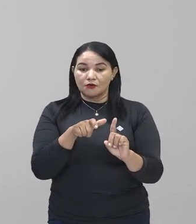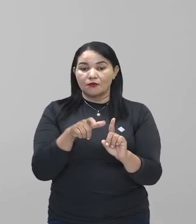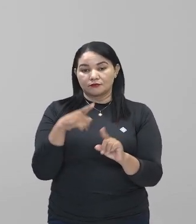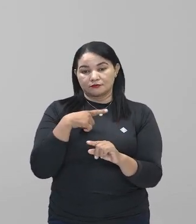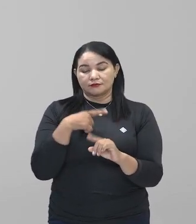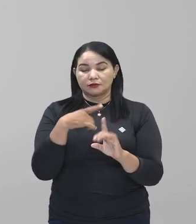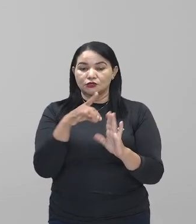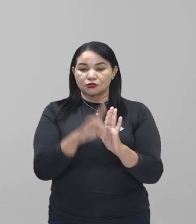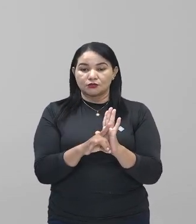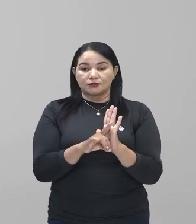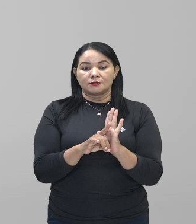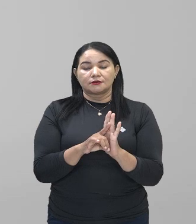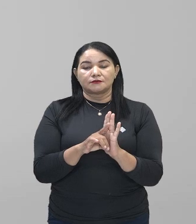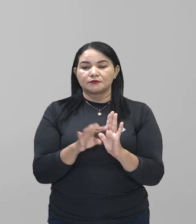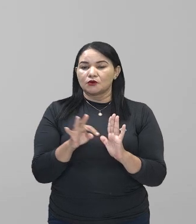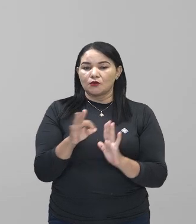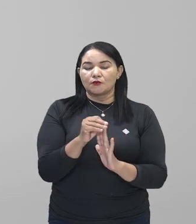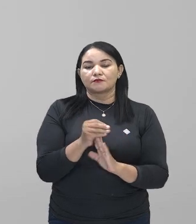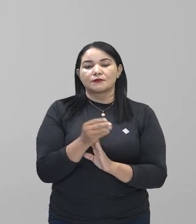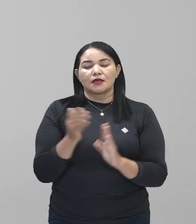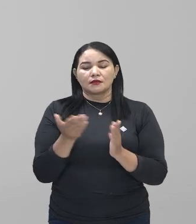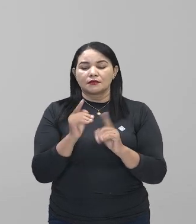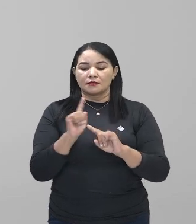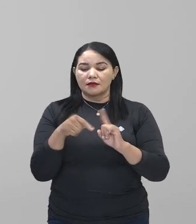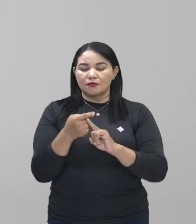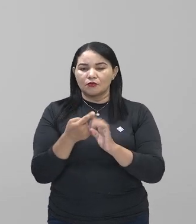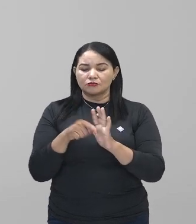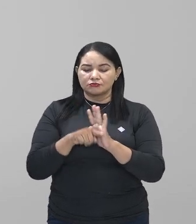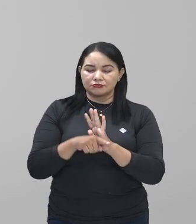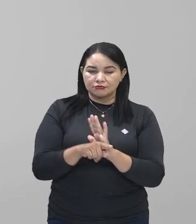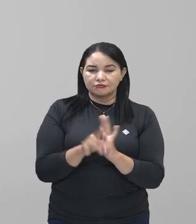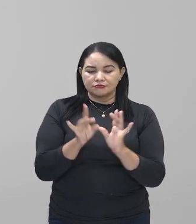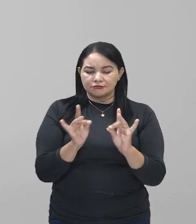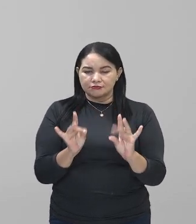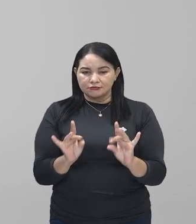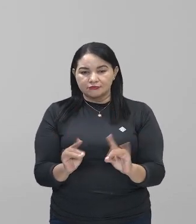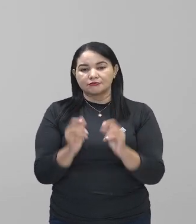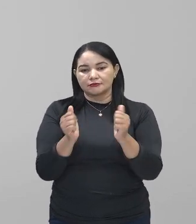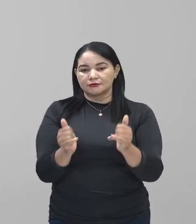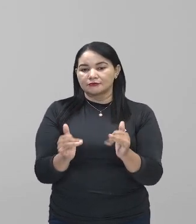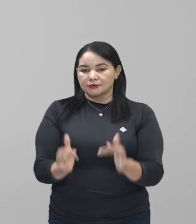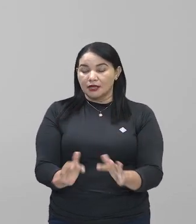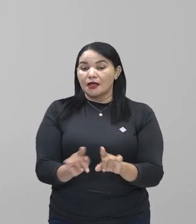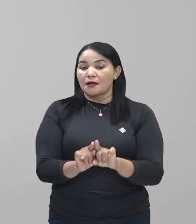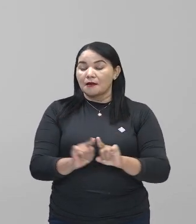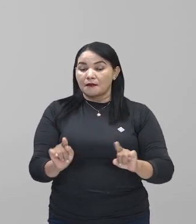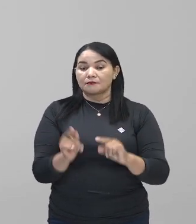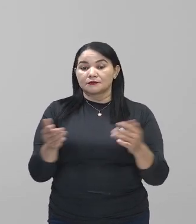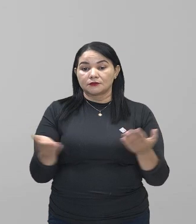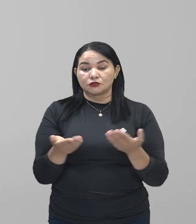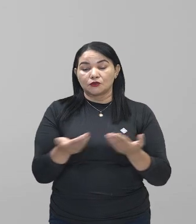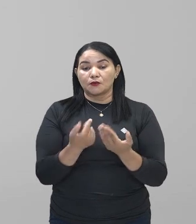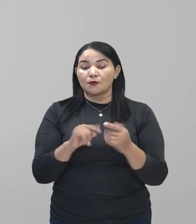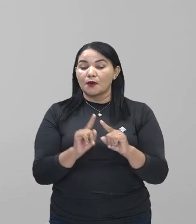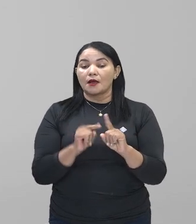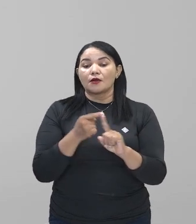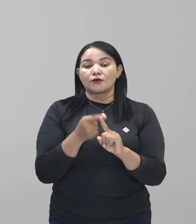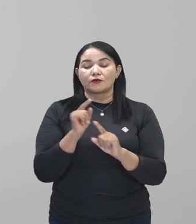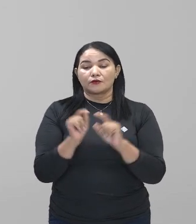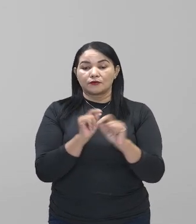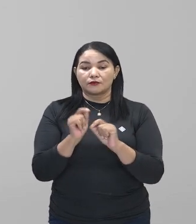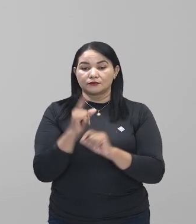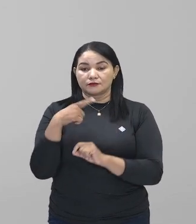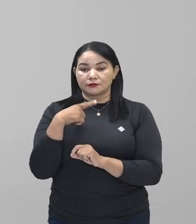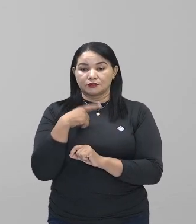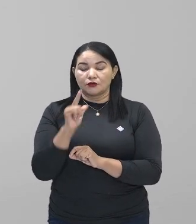ponto que a gente vai depois aprofundar um pouco mais, tá bom? Sobre essa questão aí. Mas além do direito civil, nós temos também